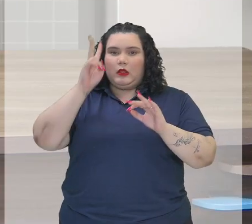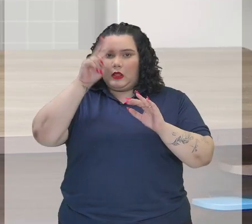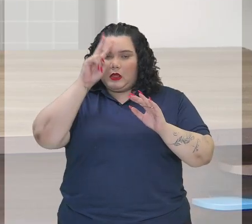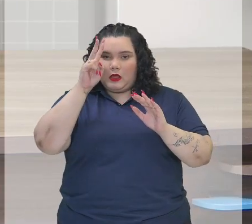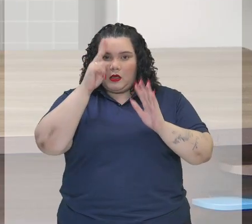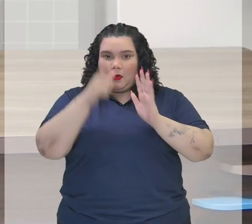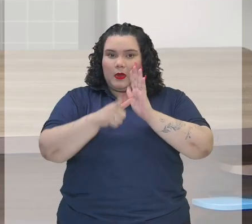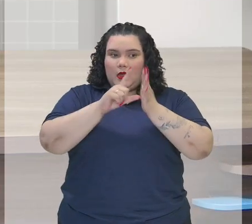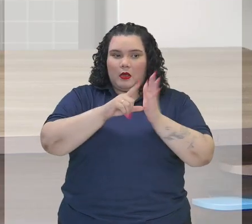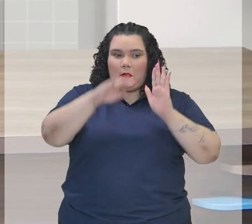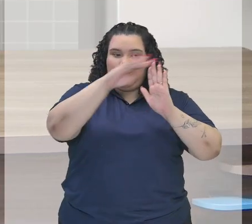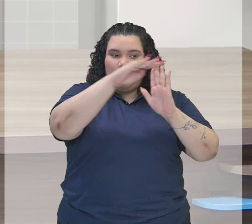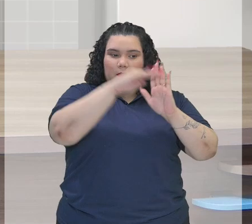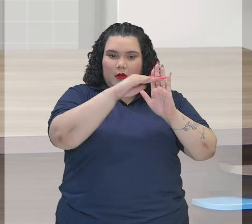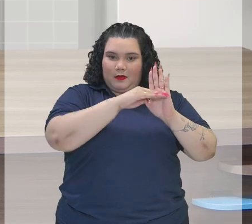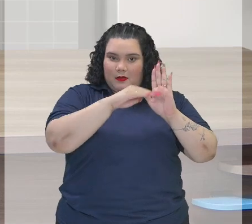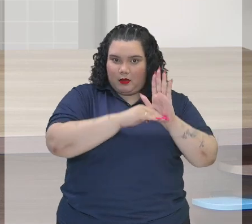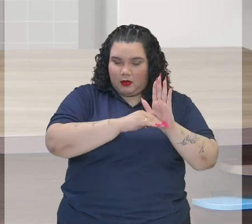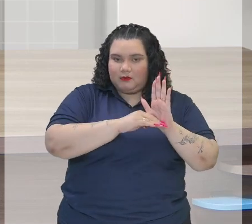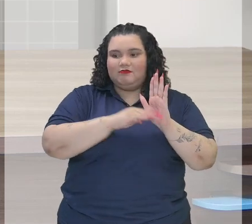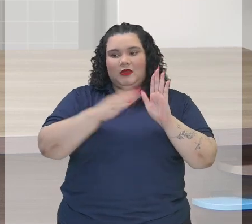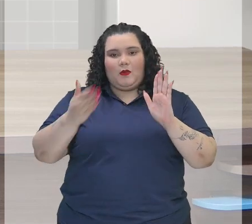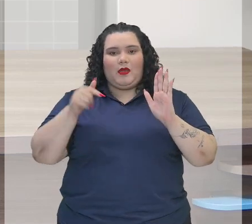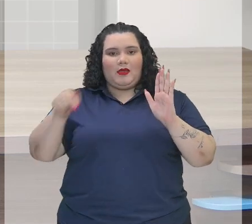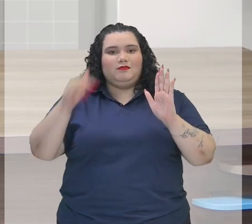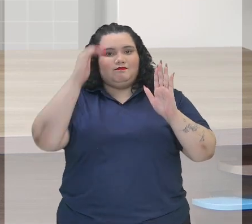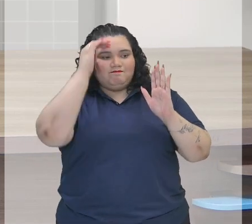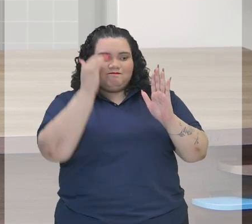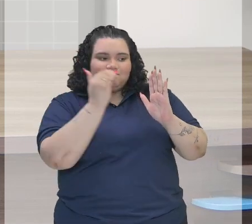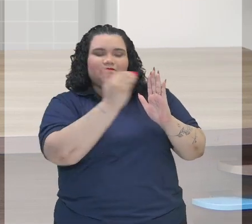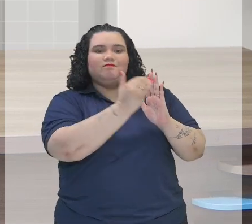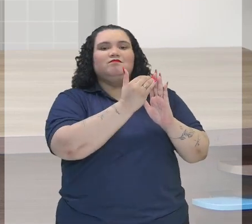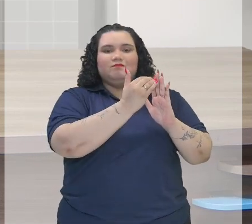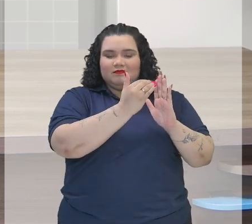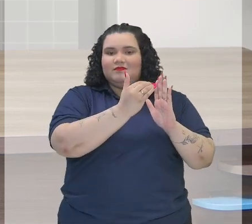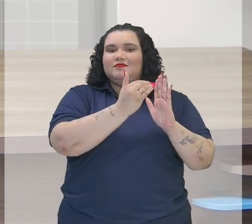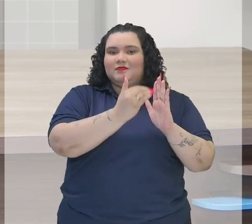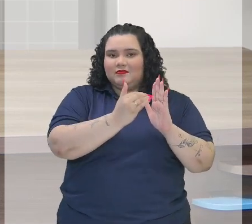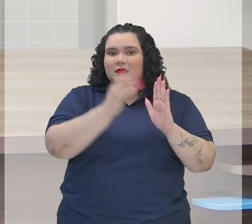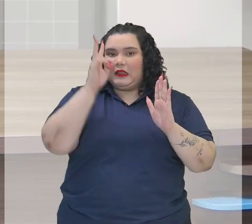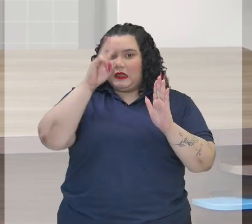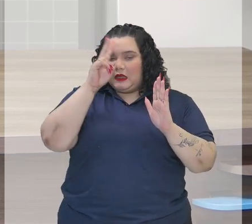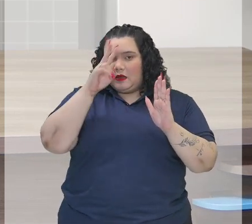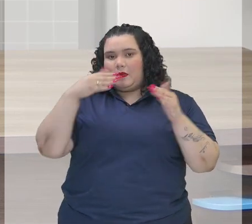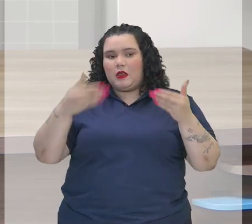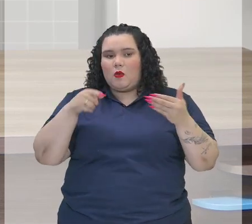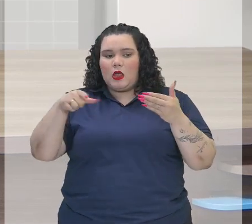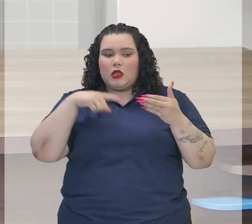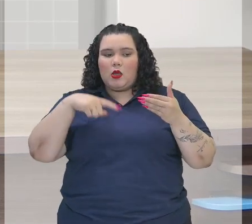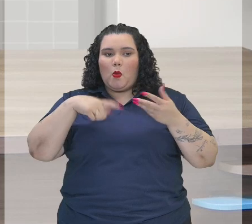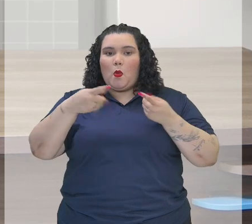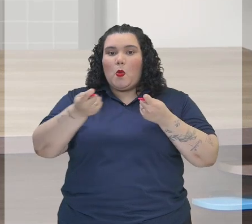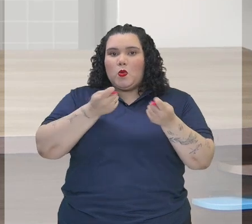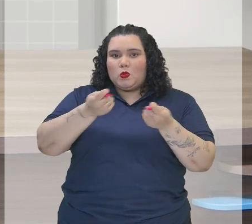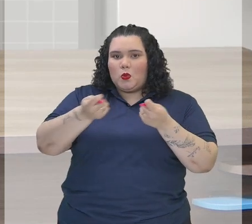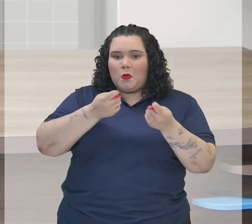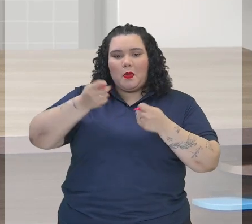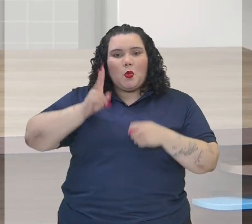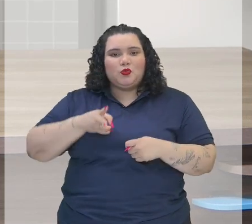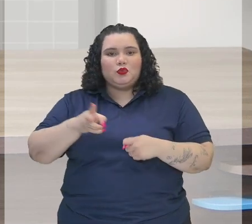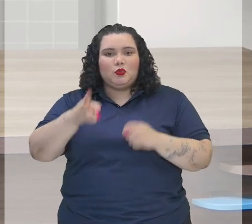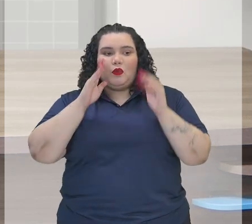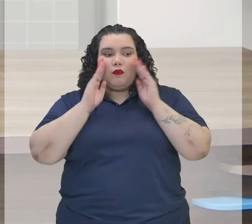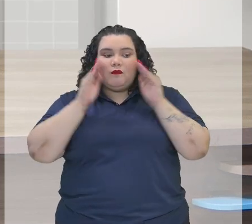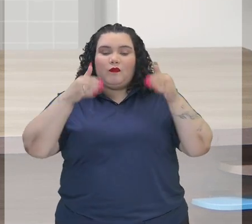eu priorizei essa ação, eu vou com ela até o final. Então, ele está se monitorando para ele não perder o foco. Mas, se em